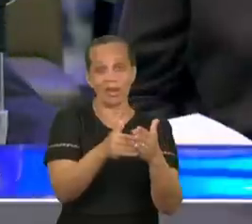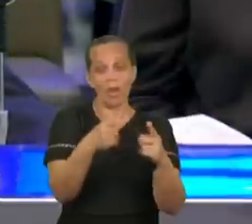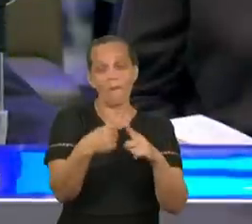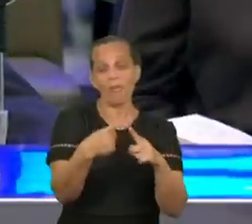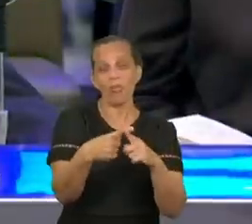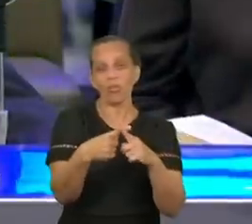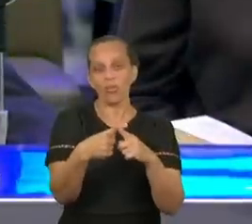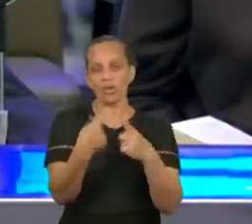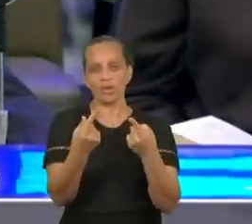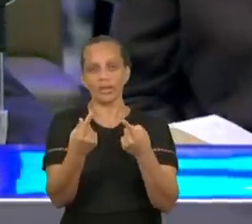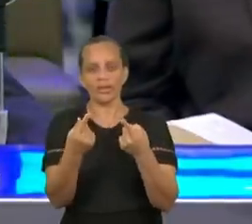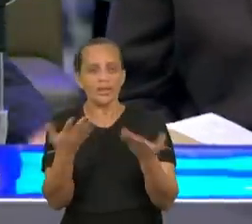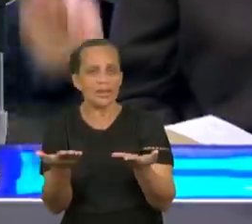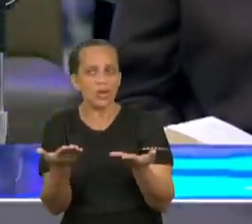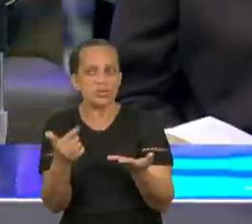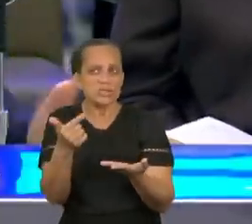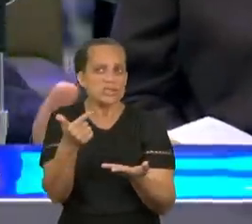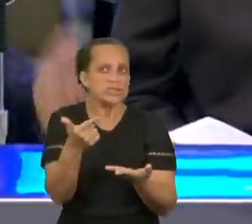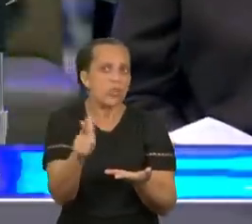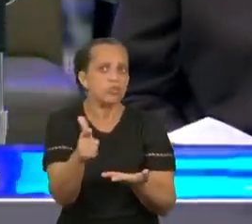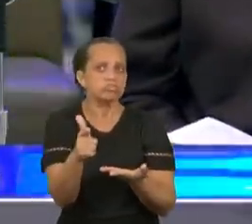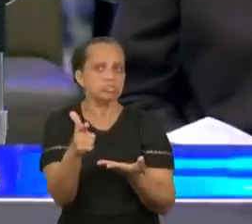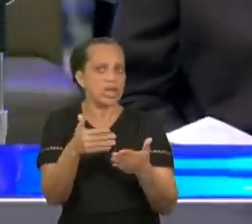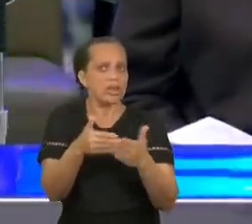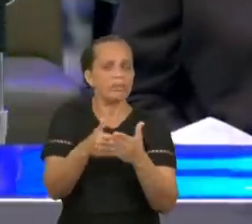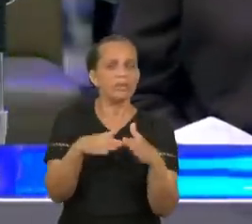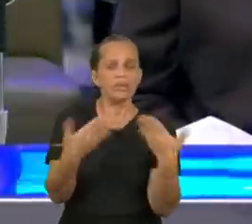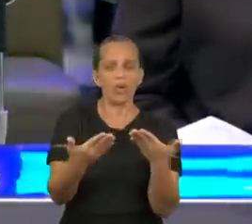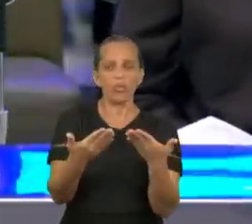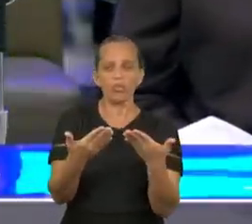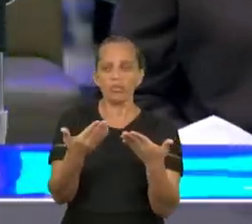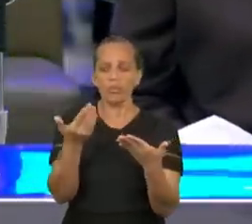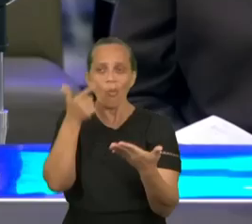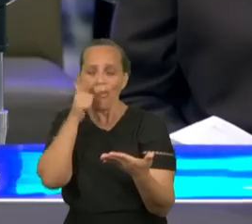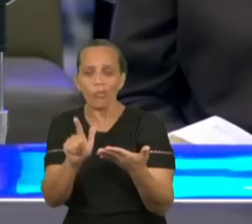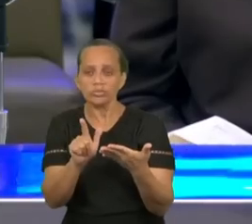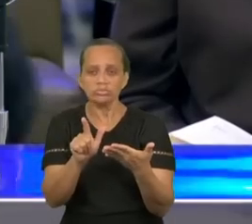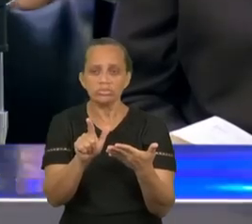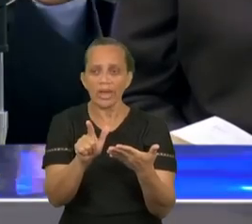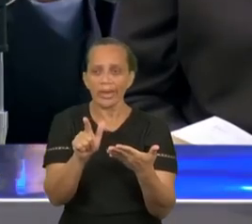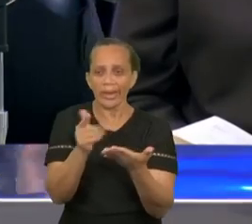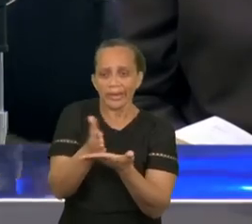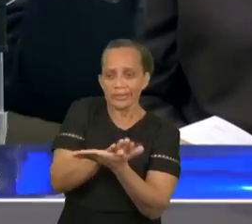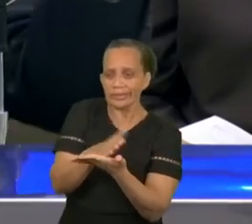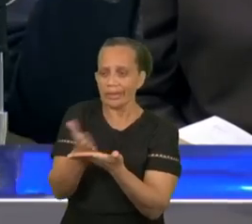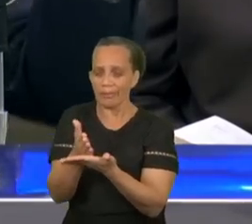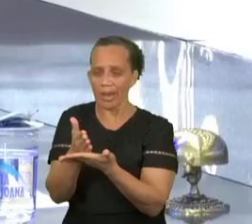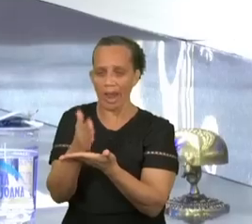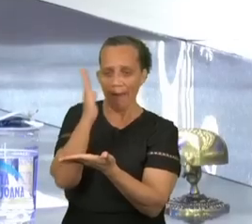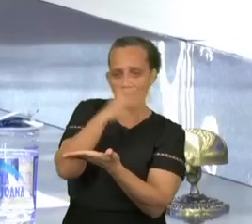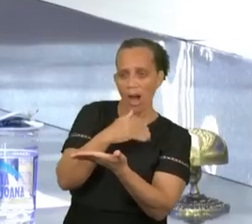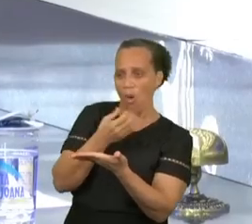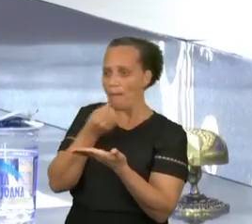do do vinho aquilo que é bom e aquilo que é ruim tem moças irmão que não sabe parece